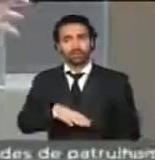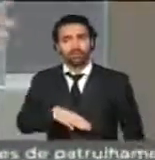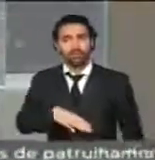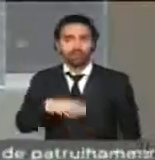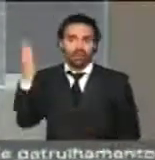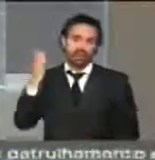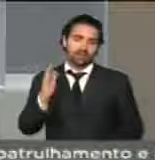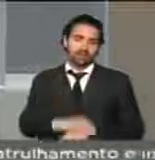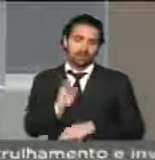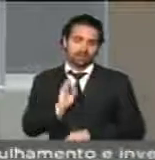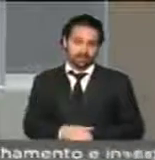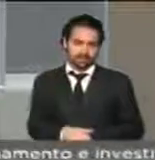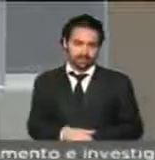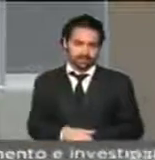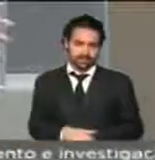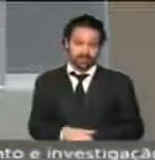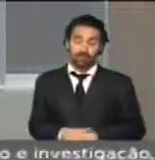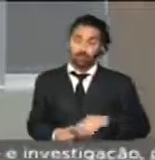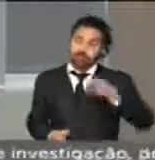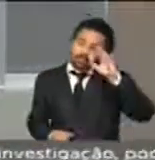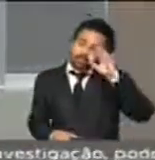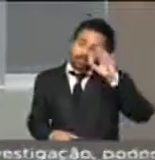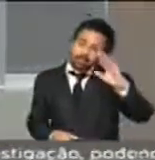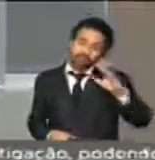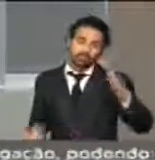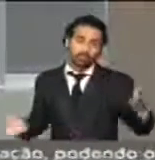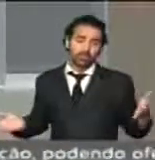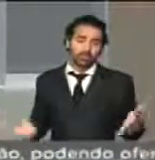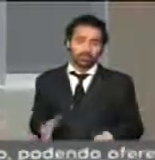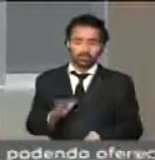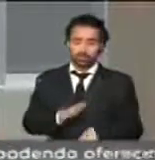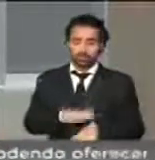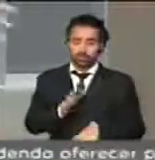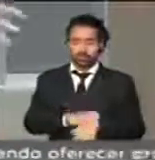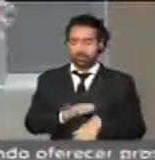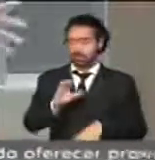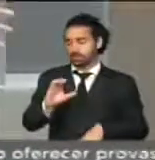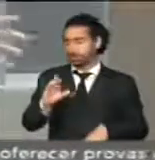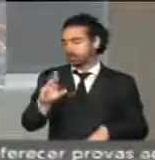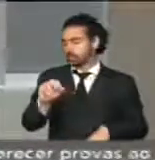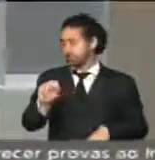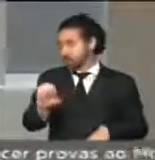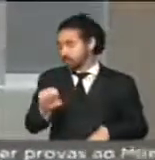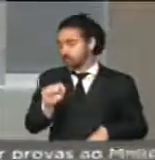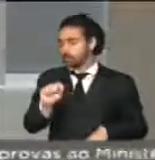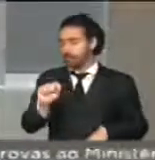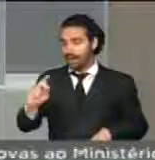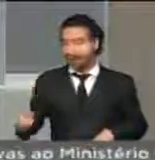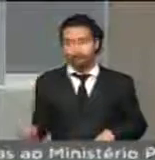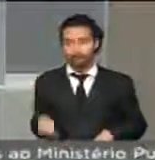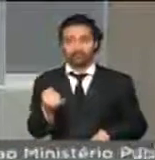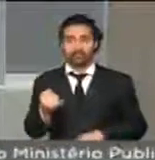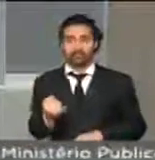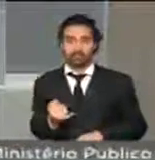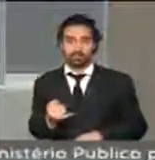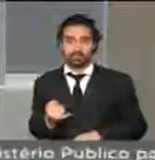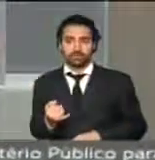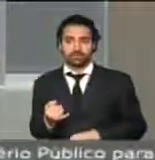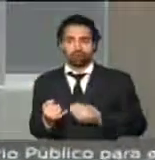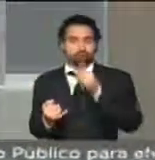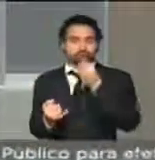maior, principalmente nesse momento de crise, para aproveitar